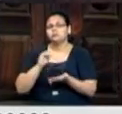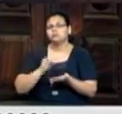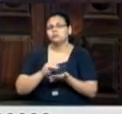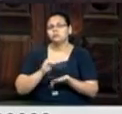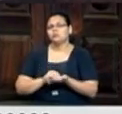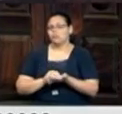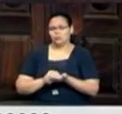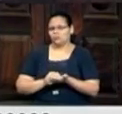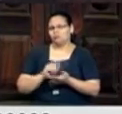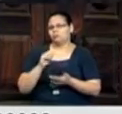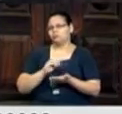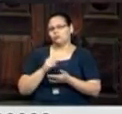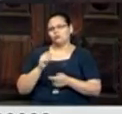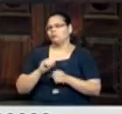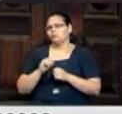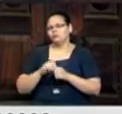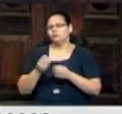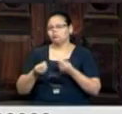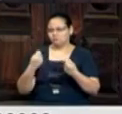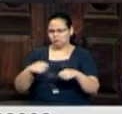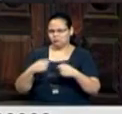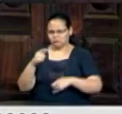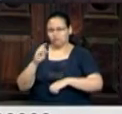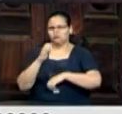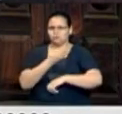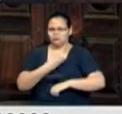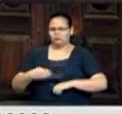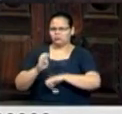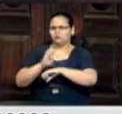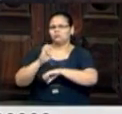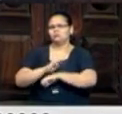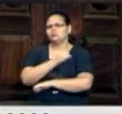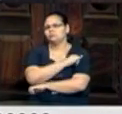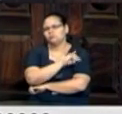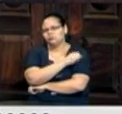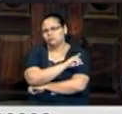como deveria ser feita exatamente pelo governo do Estado do Rio de Janeiro.